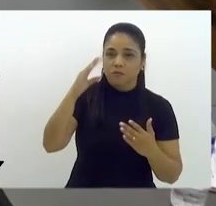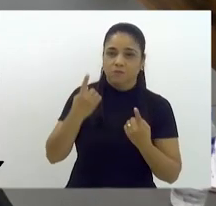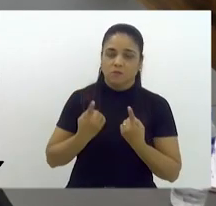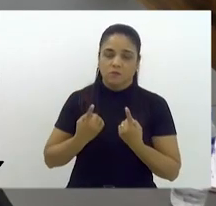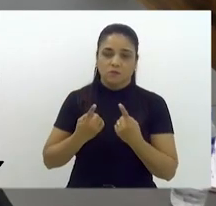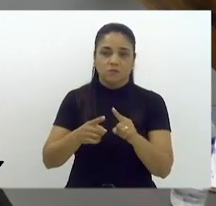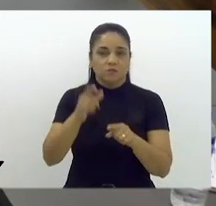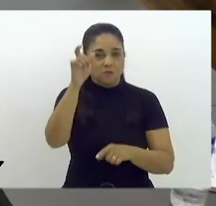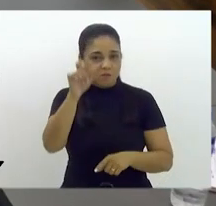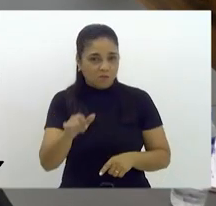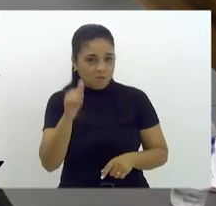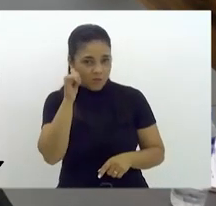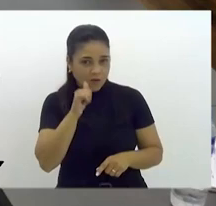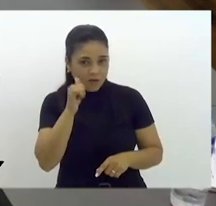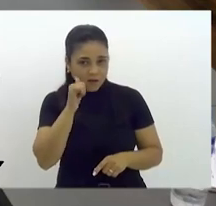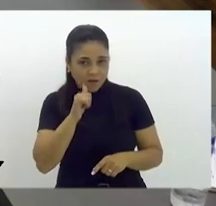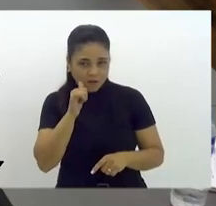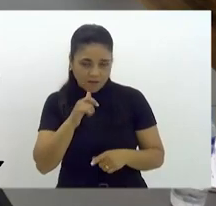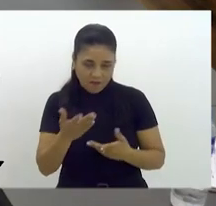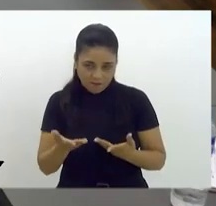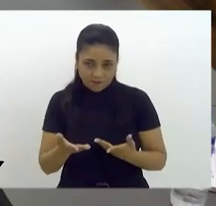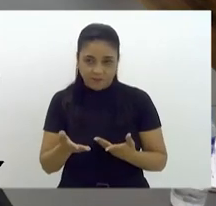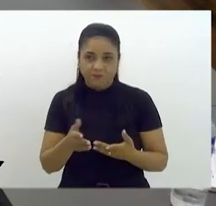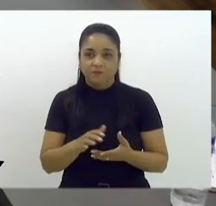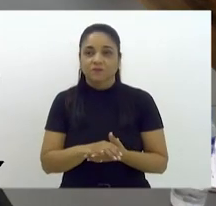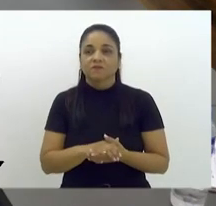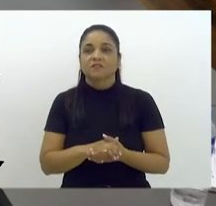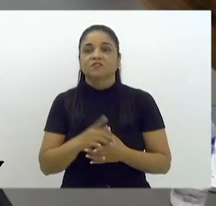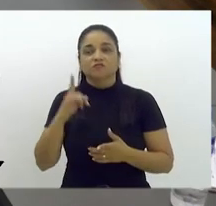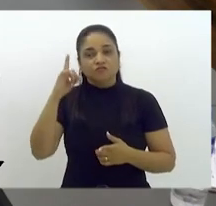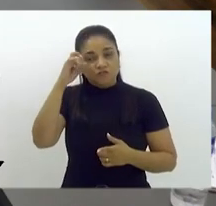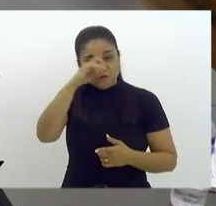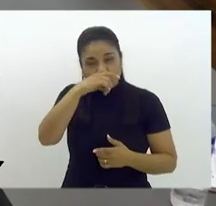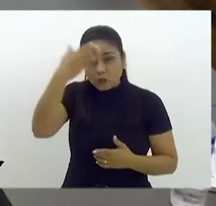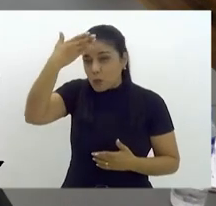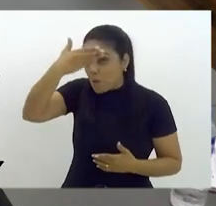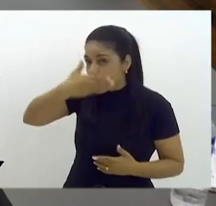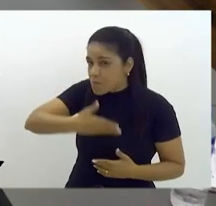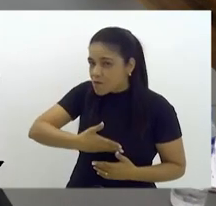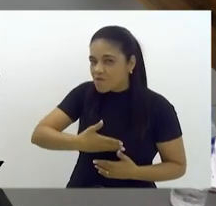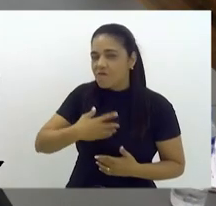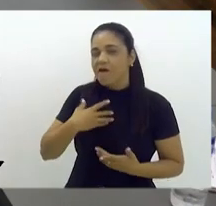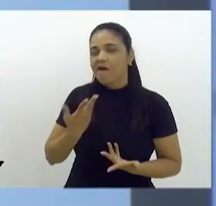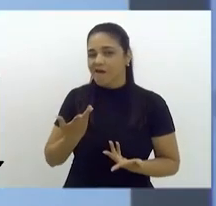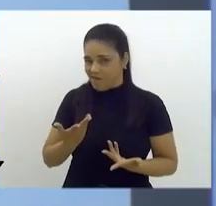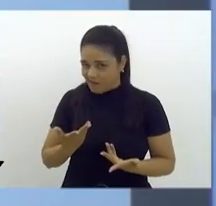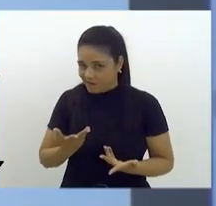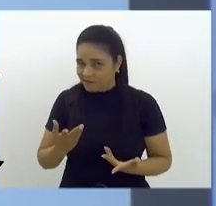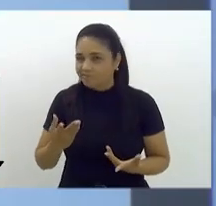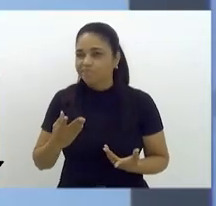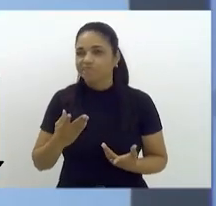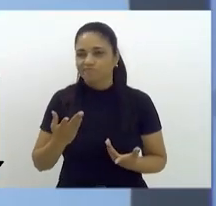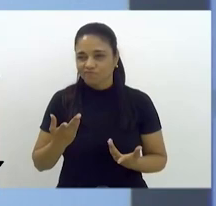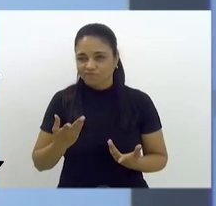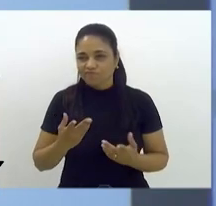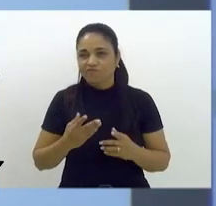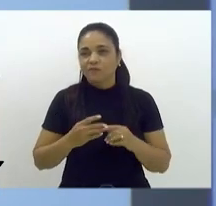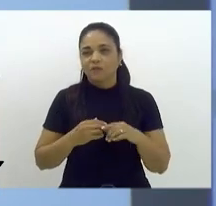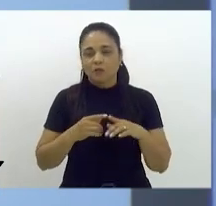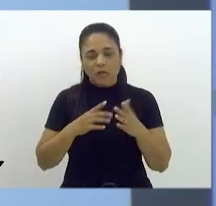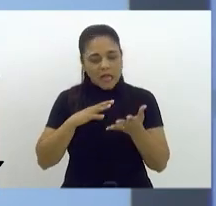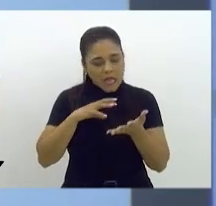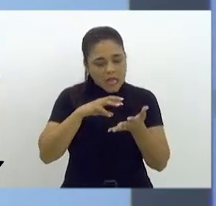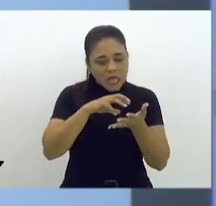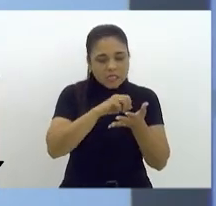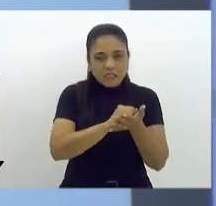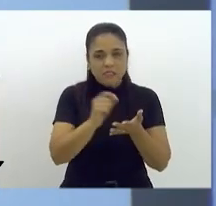menos menos casos porque é um crime também de difícil comprovação é um pouco mais difícil então e até começarem a